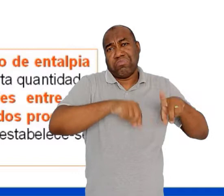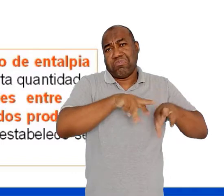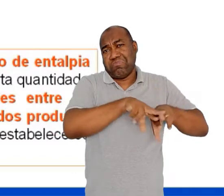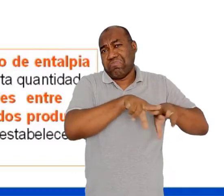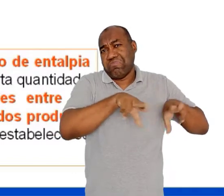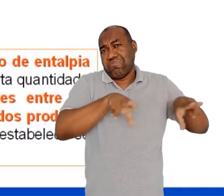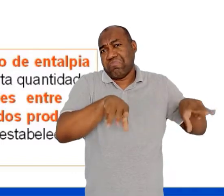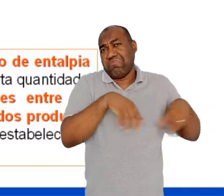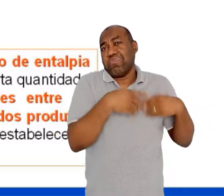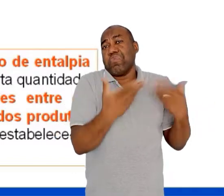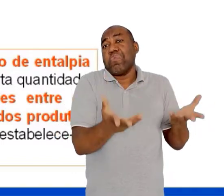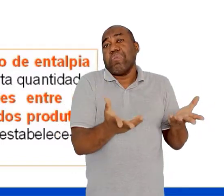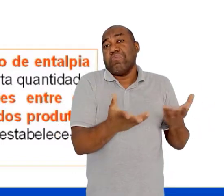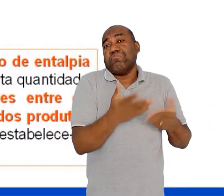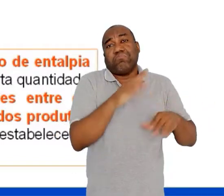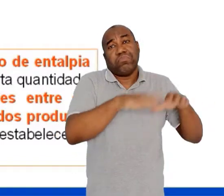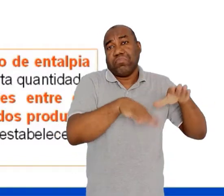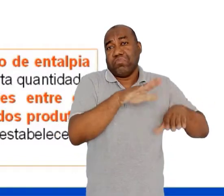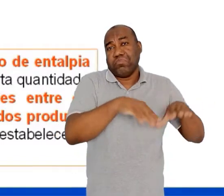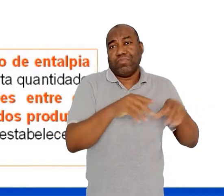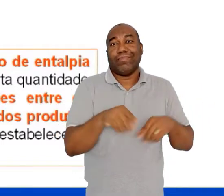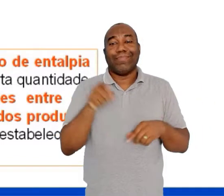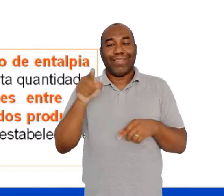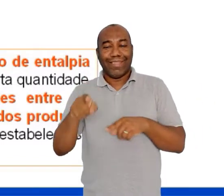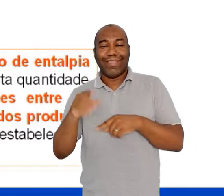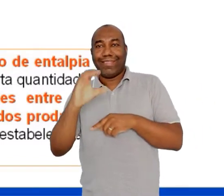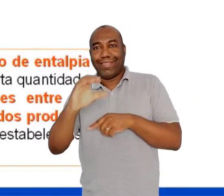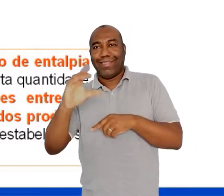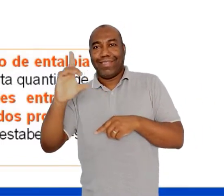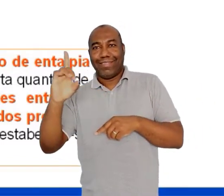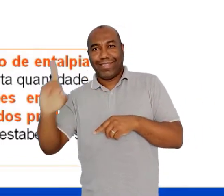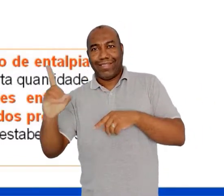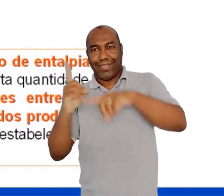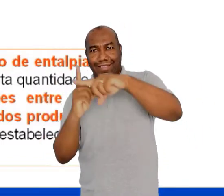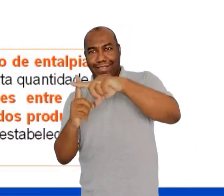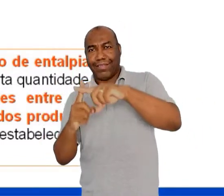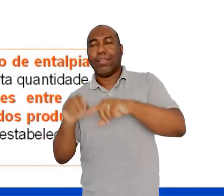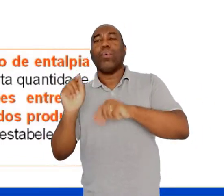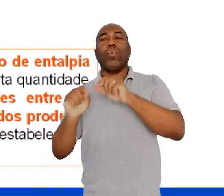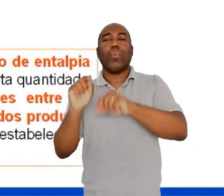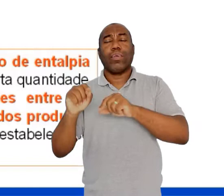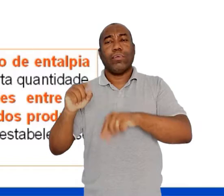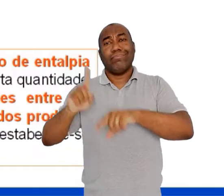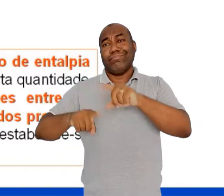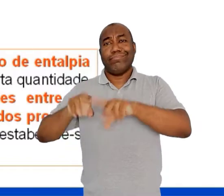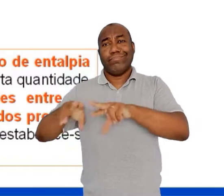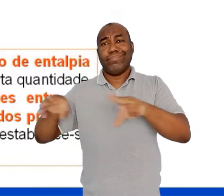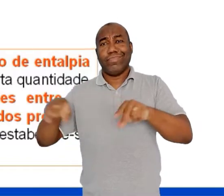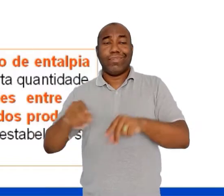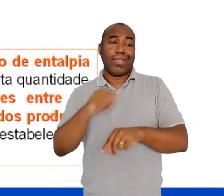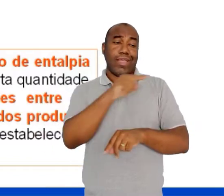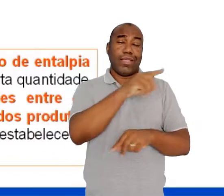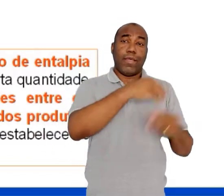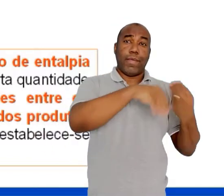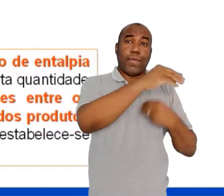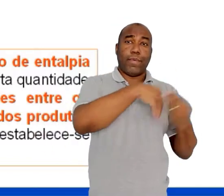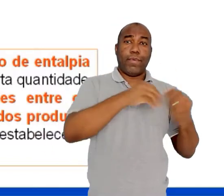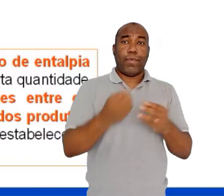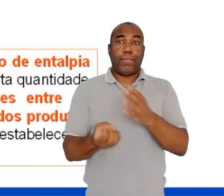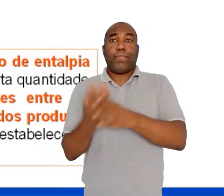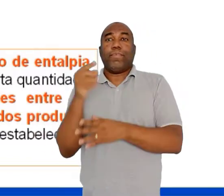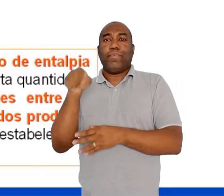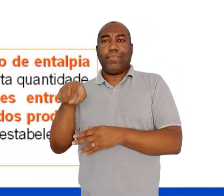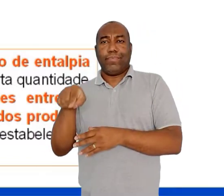E essa quantidade de calor própria eu vou chamar de entalpia de formação. Entalpia padrão de formação, que é um